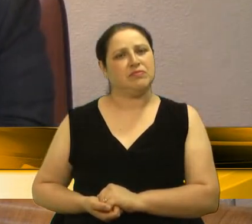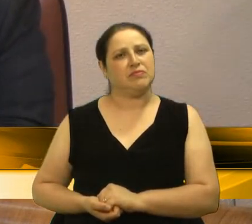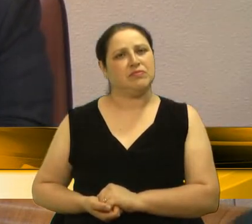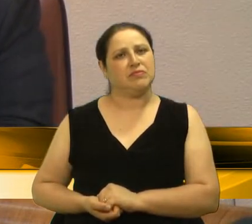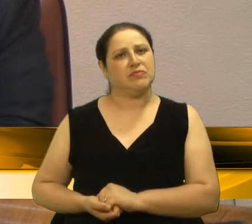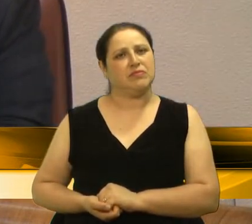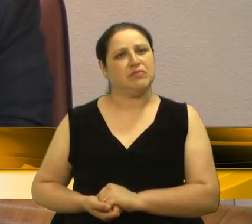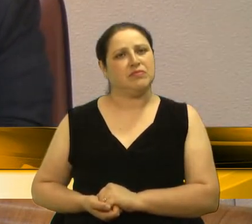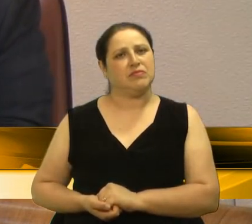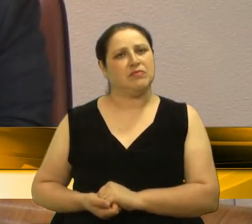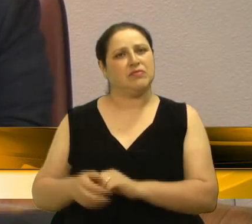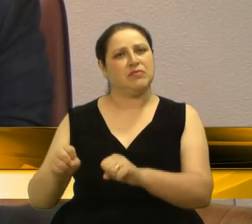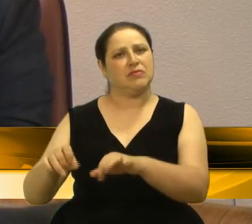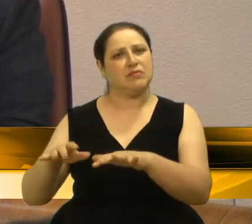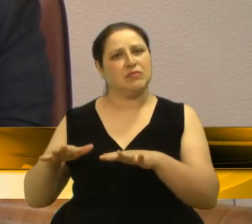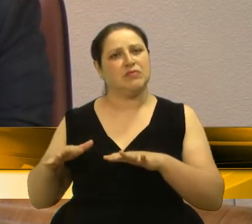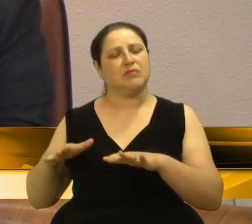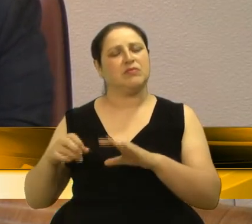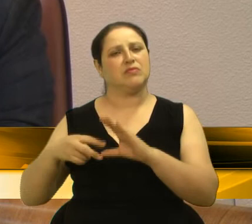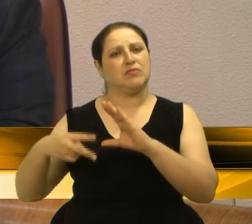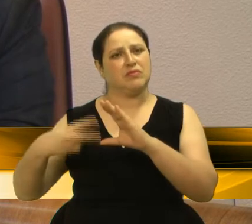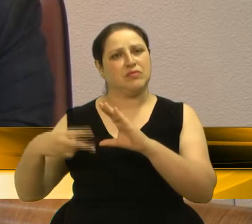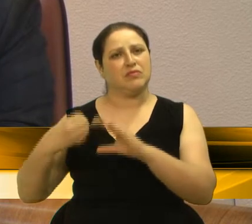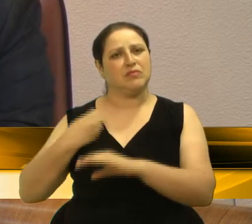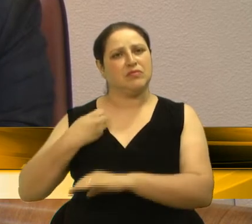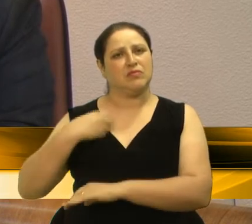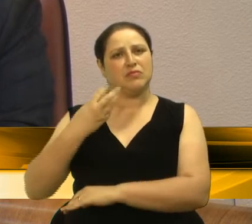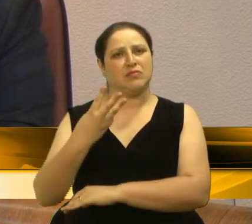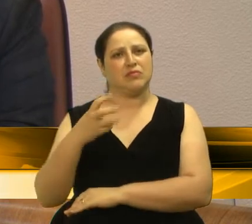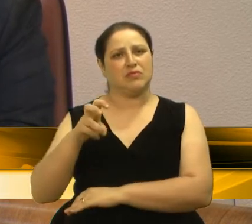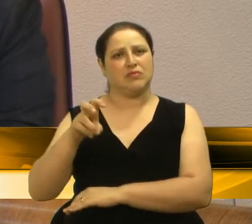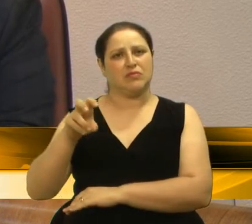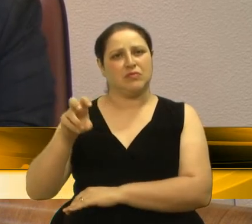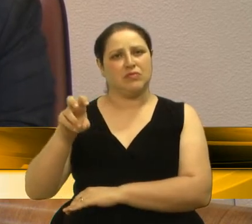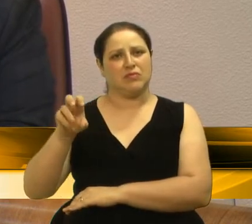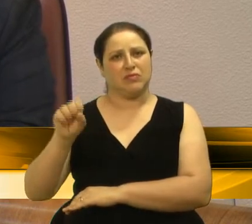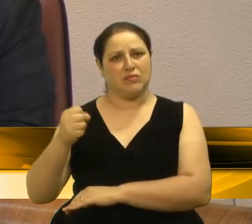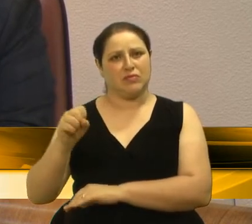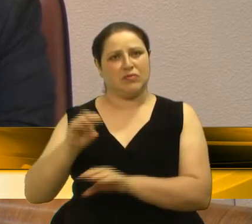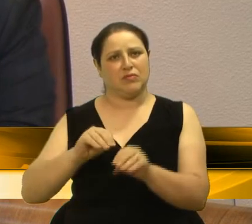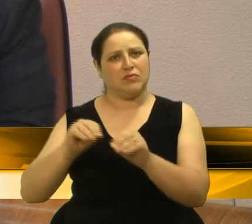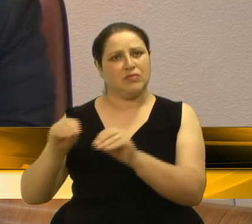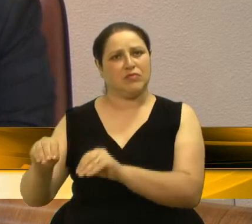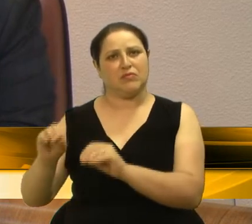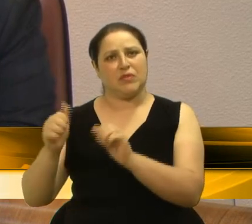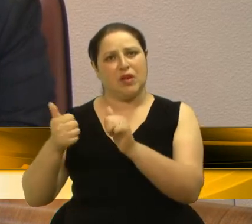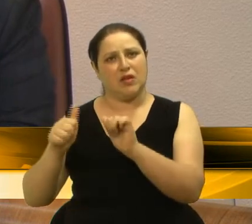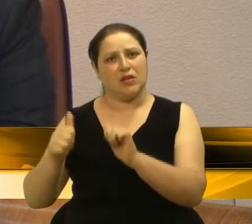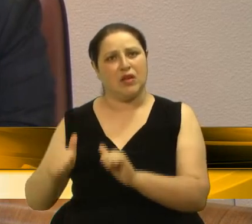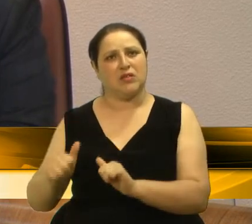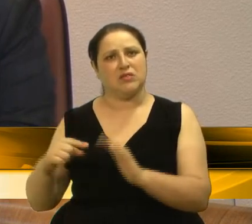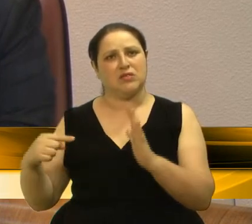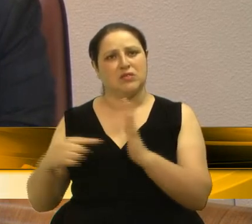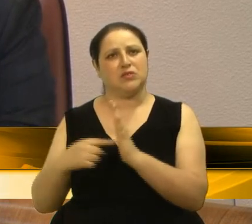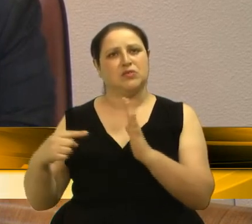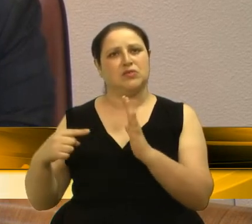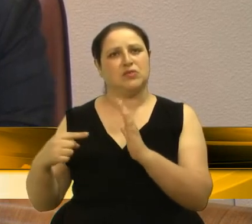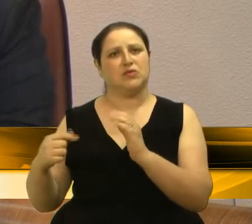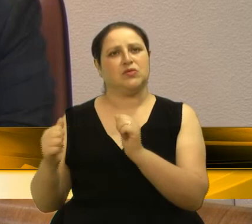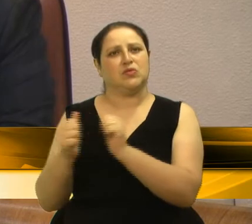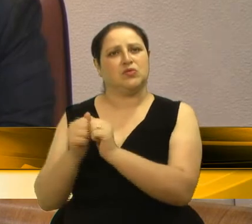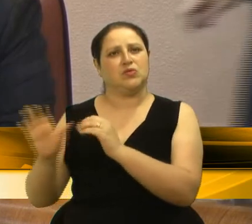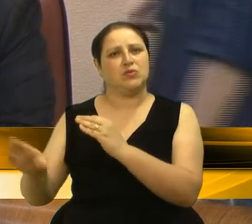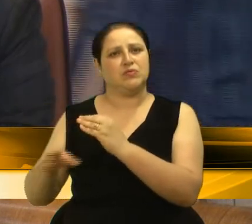da sessão legislativa número 358, que adiou a análise da denúncia antes do seu recebimento, juntamente com a notificação pela